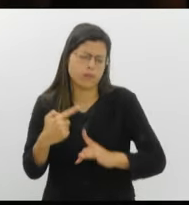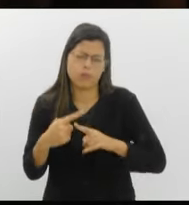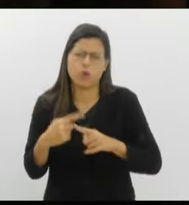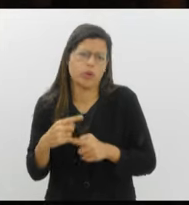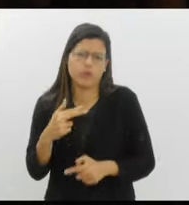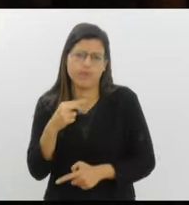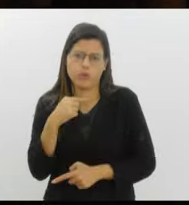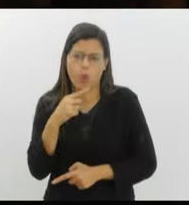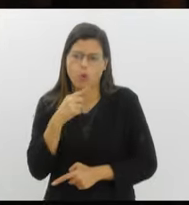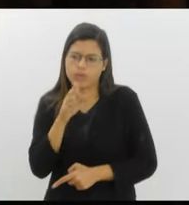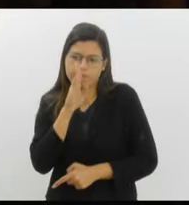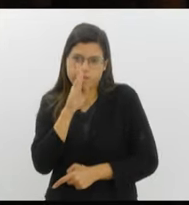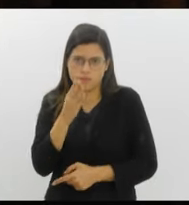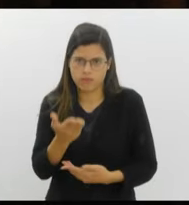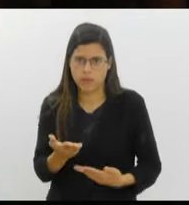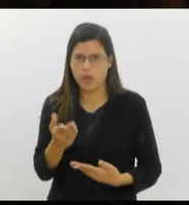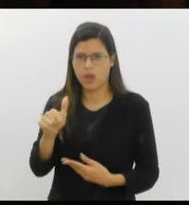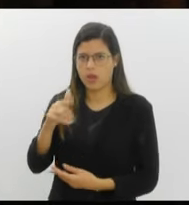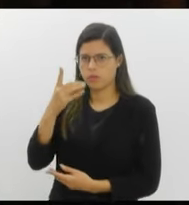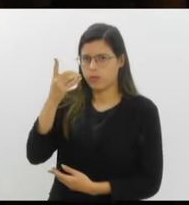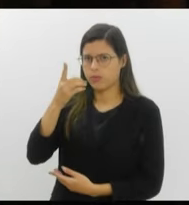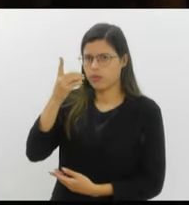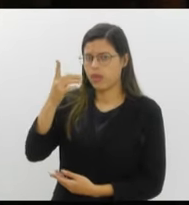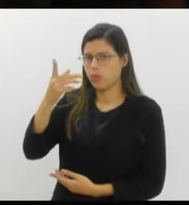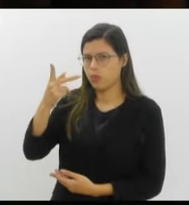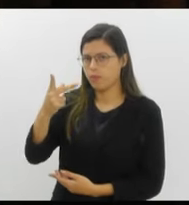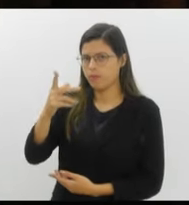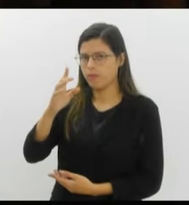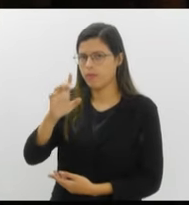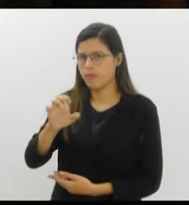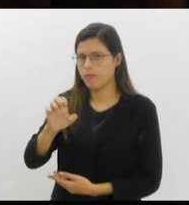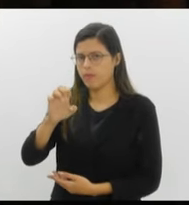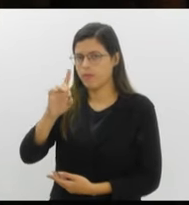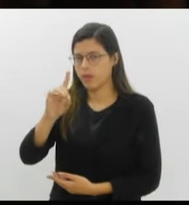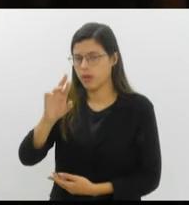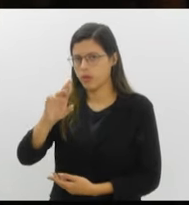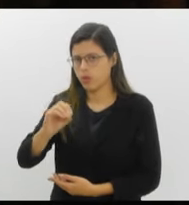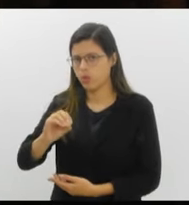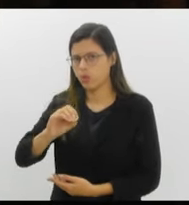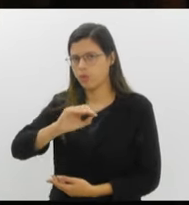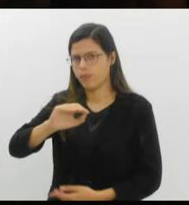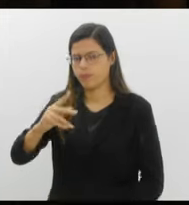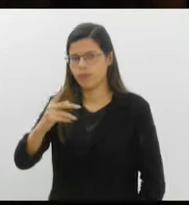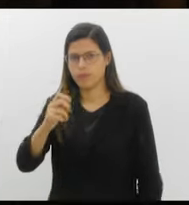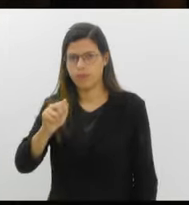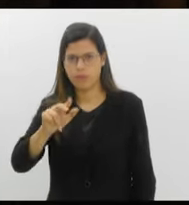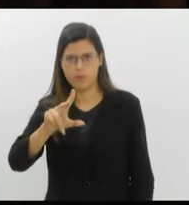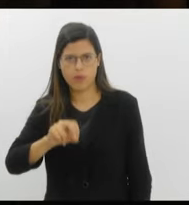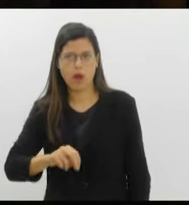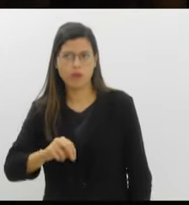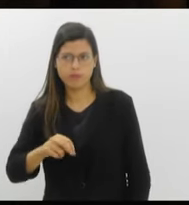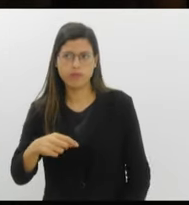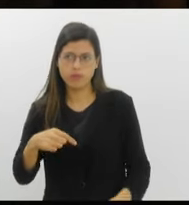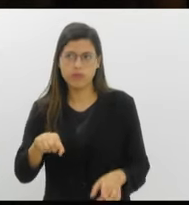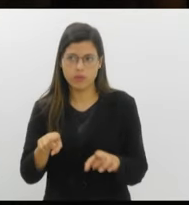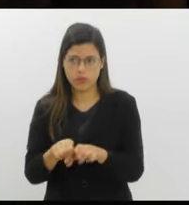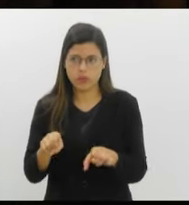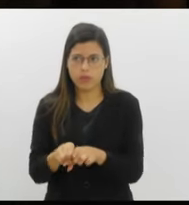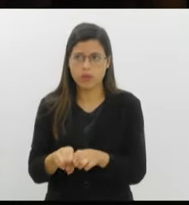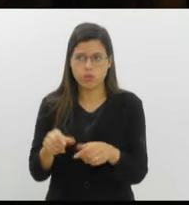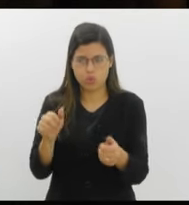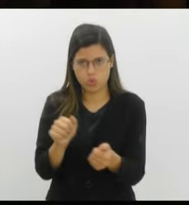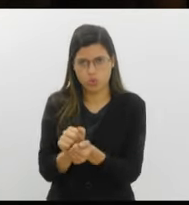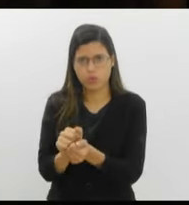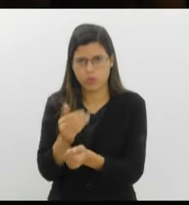língua, que é o deputado Pedro Paulo, o mesmo que, quando eu tive a oportunidade de ser candidato a vice-prefeito dessa cidade ao lado do senador